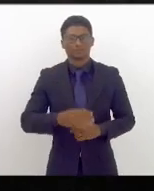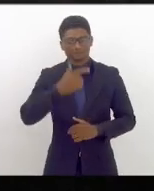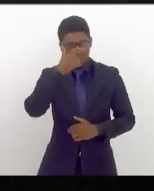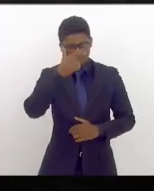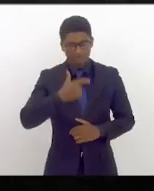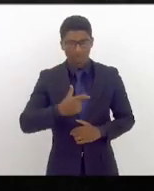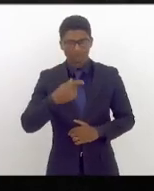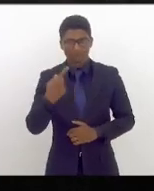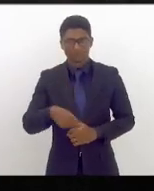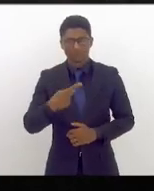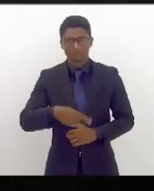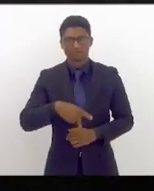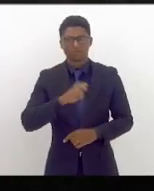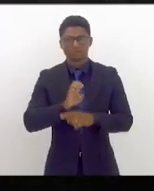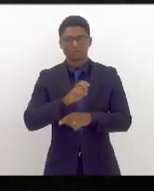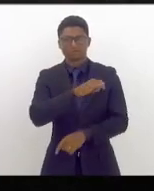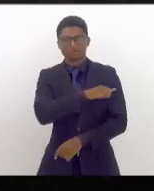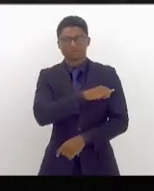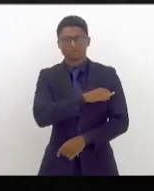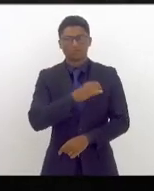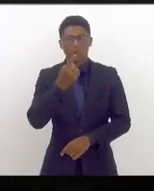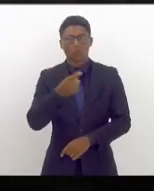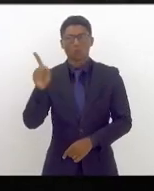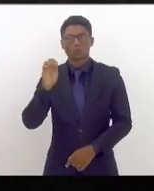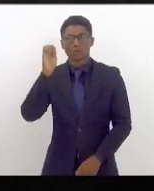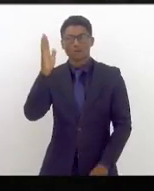desse estado do Rio de Janeiro onde